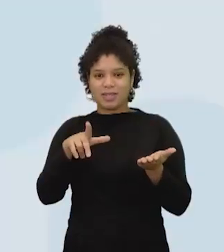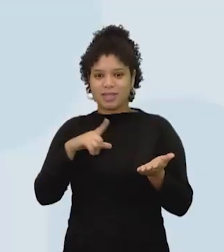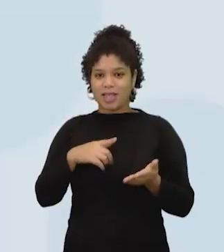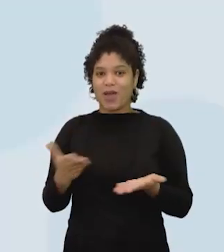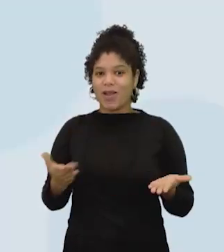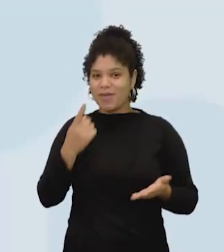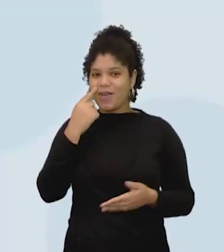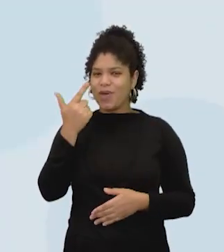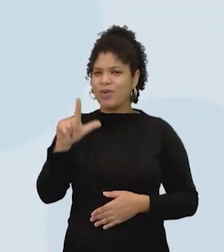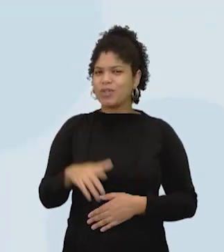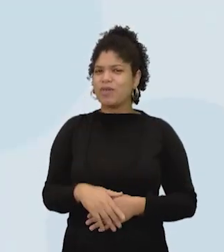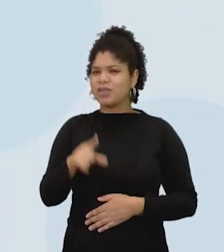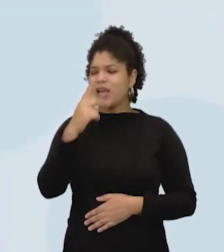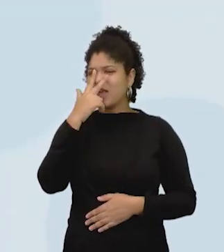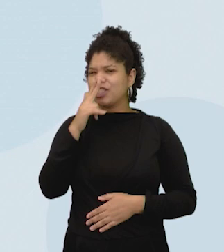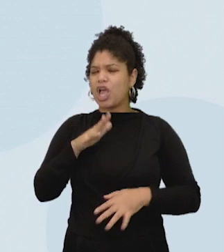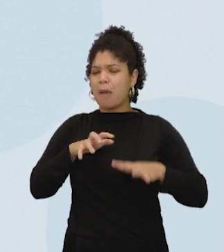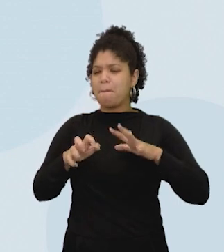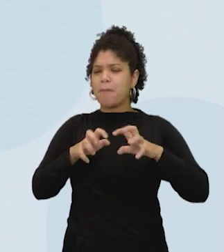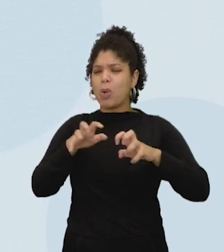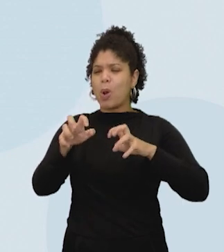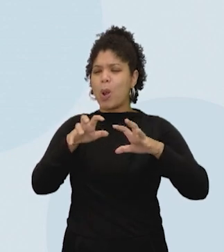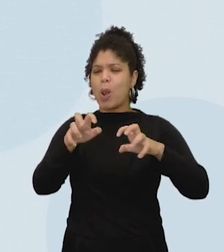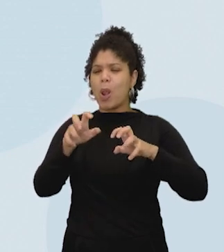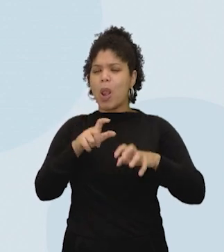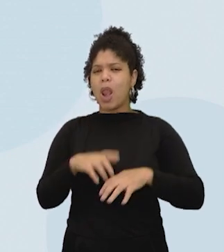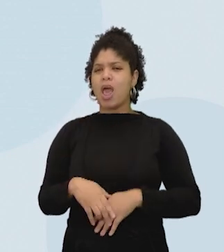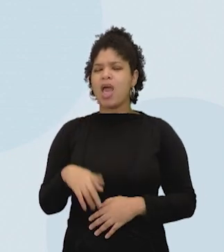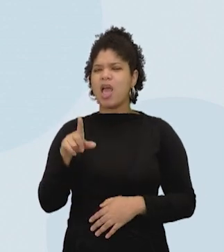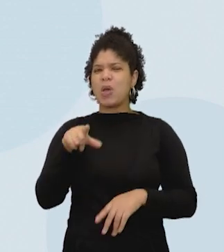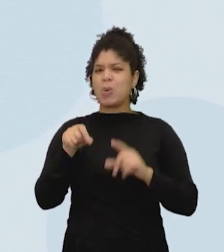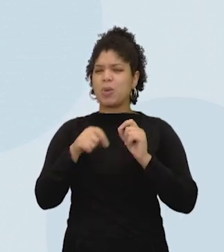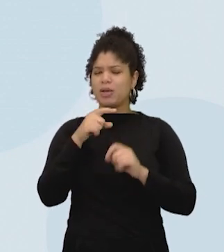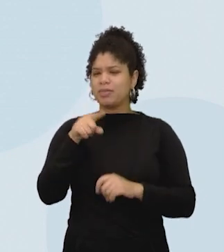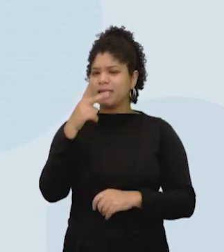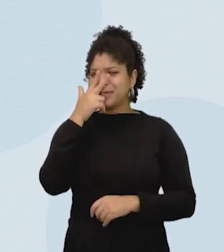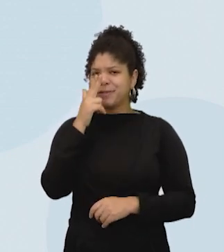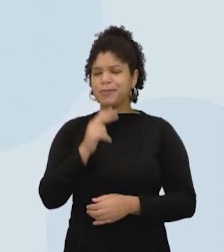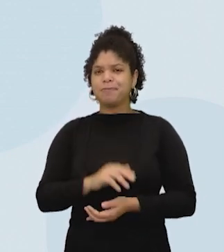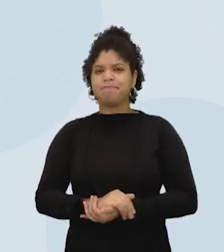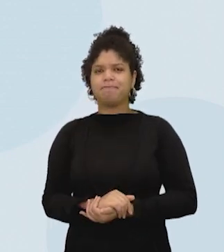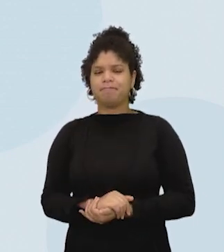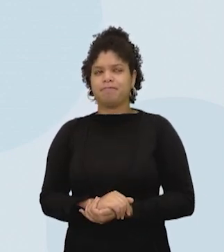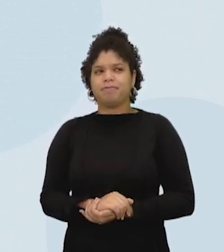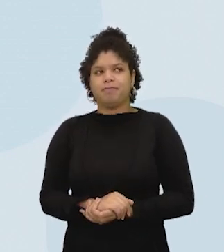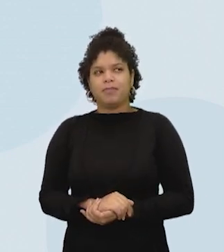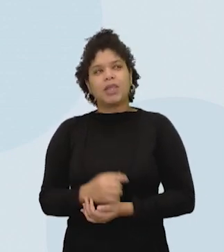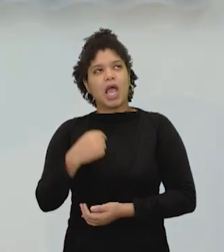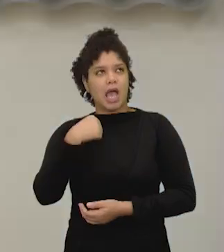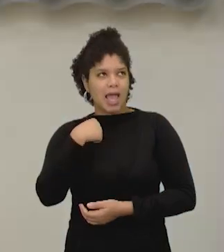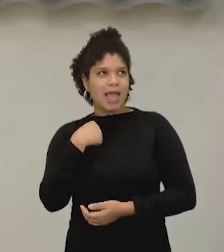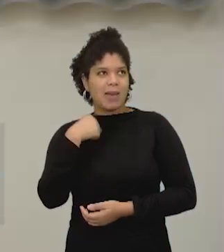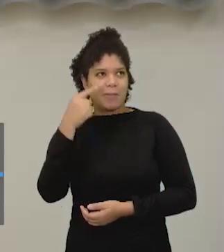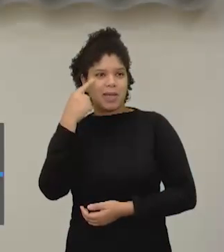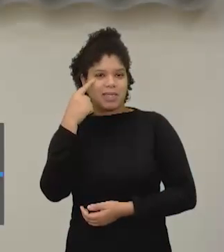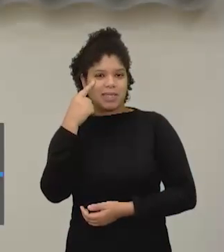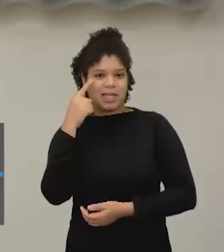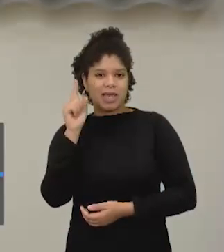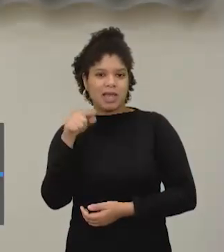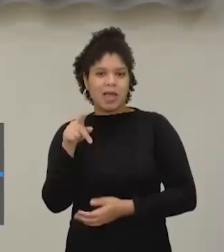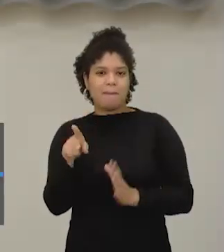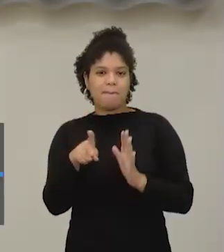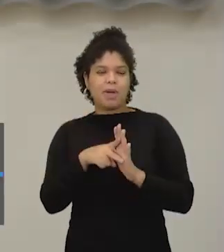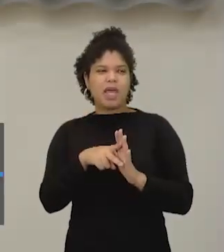outro rolê. O que é modelagem? O que é modelagem, professor Anderson, para você? Primeira coisa que vem na minha cabeça é modelagem